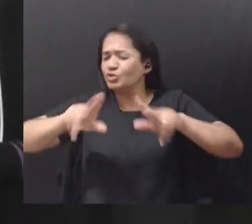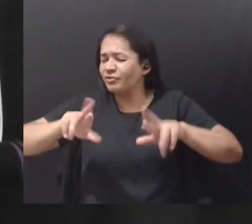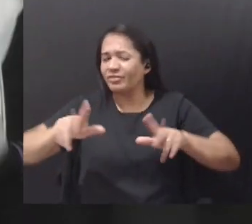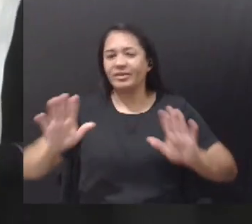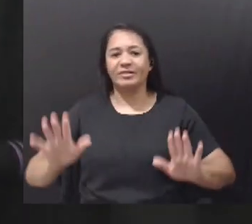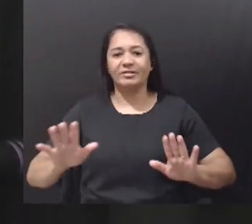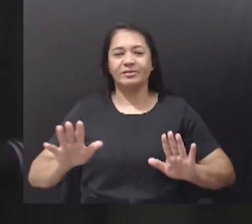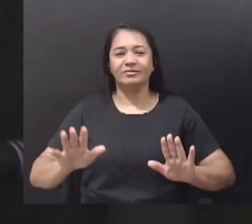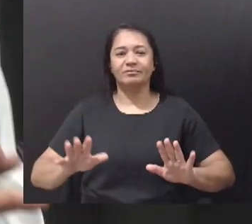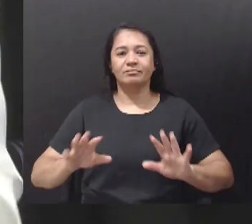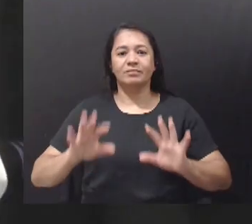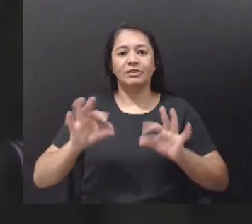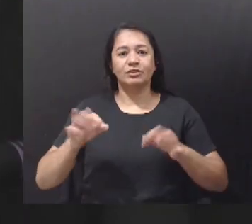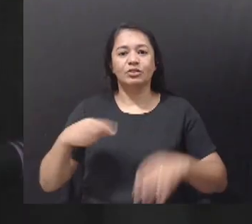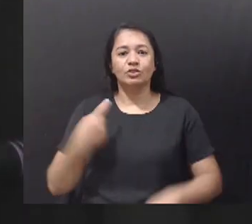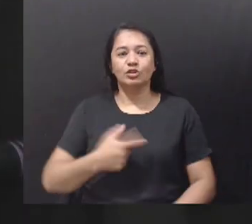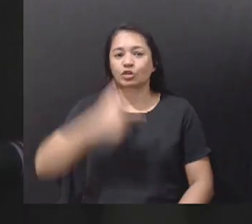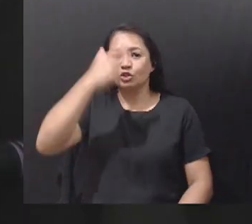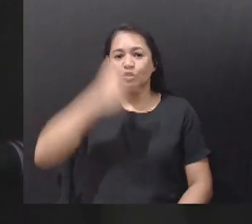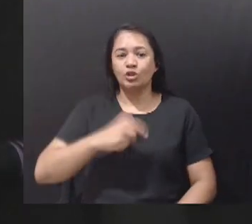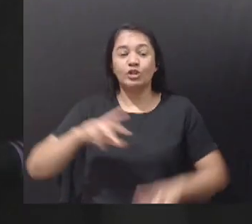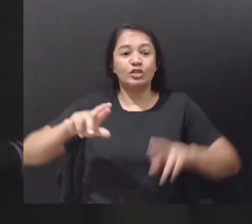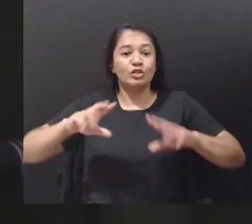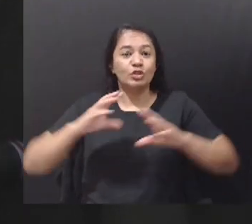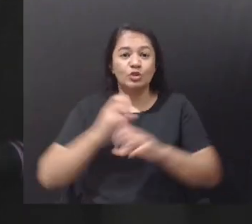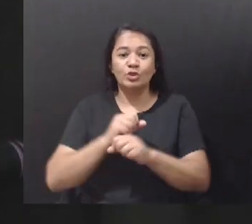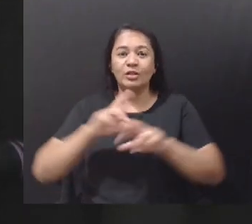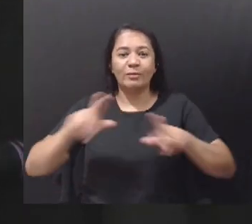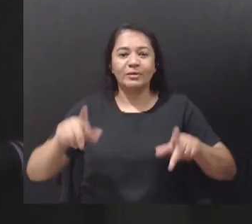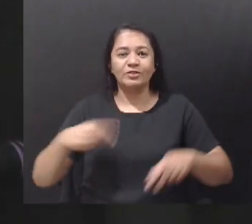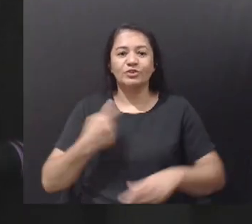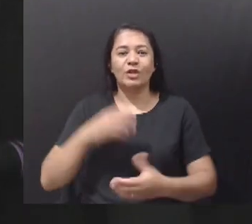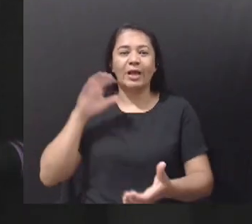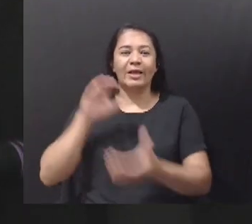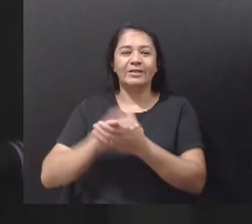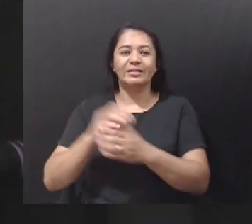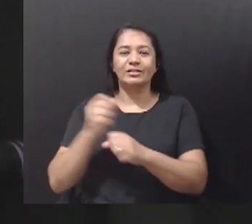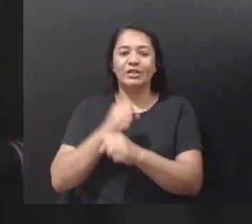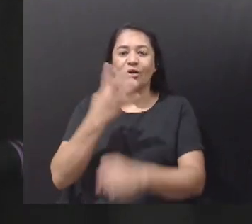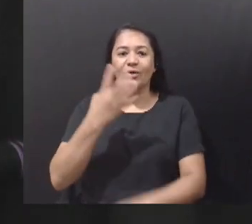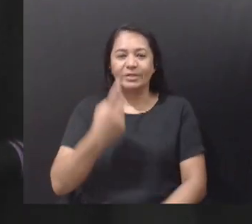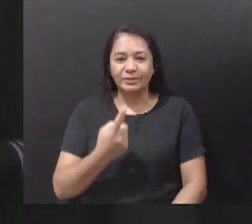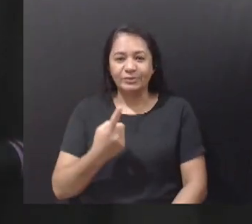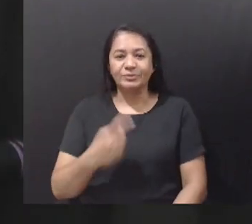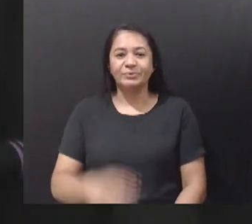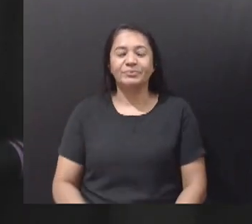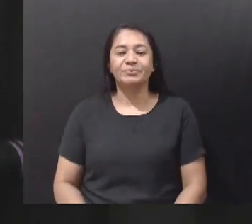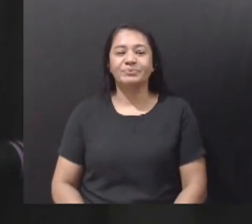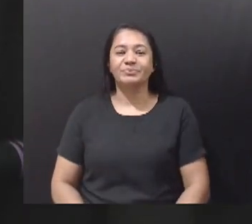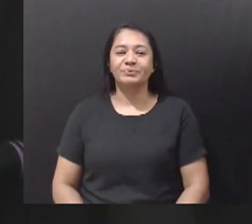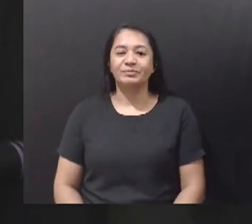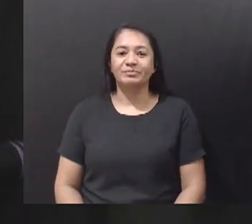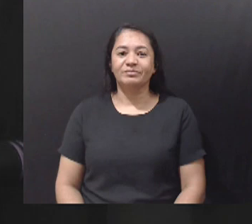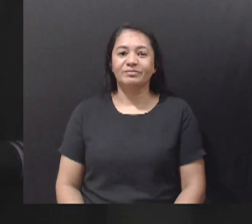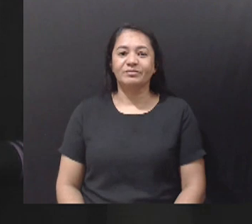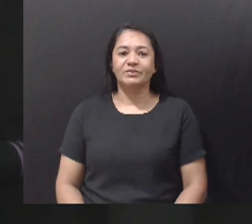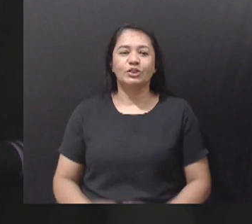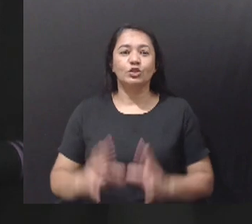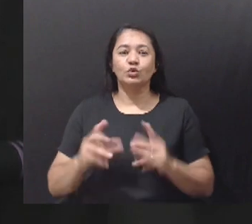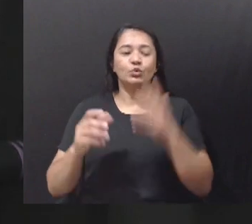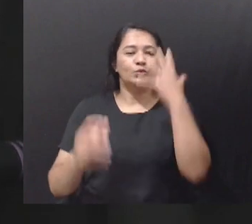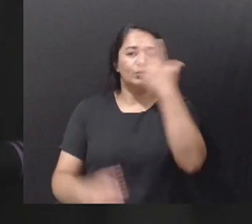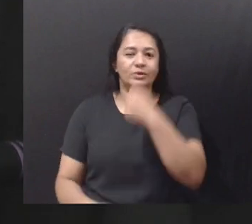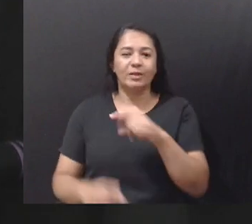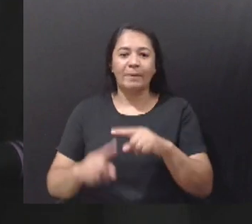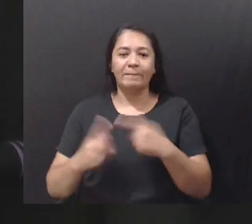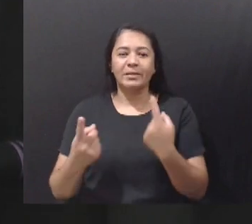nós somos totalmente diferentes. Somos casados há 41 anos, nos conhecemos há 45. Já estava tudo lindo, mas eu queria ser mãe,